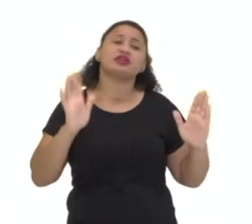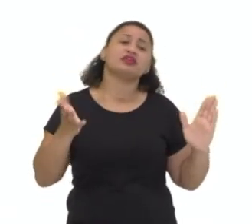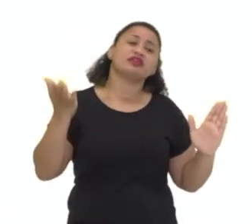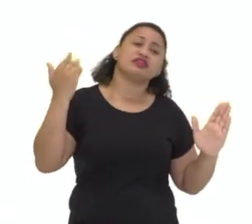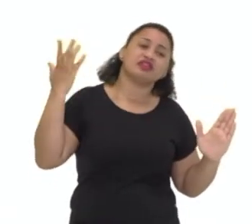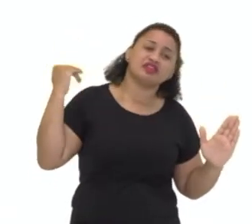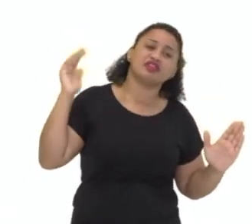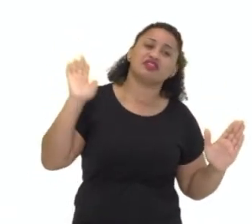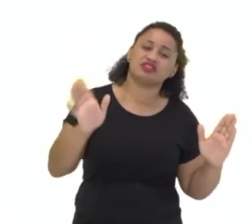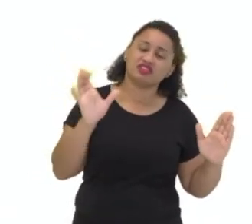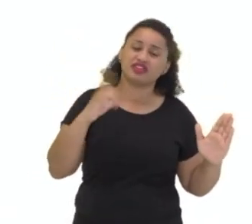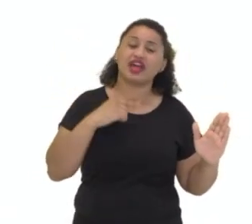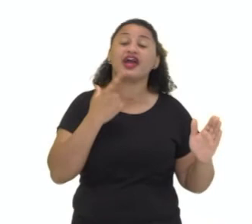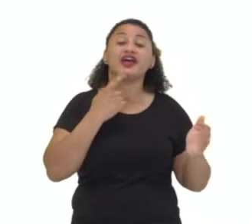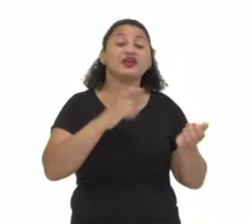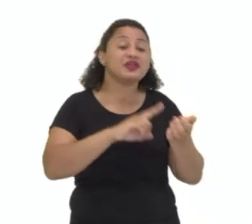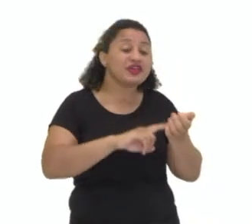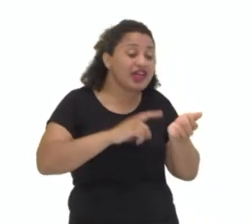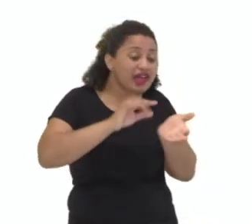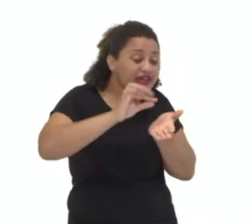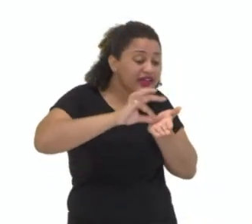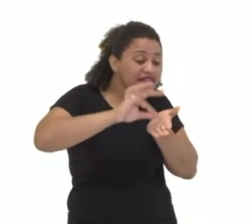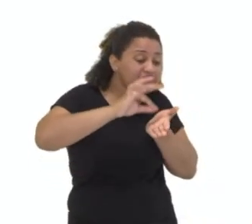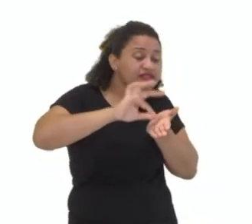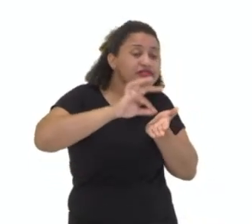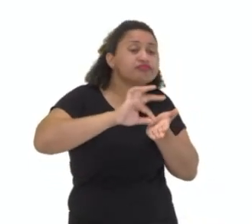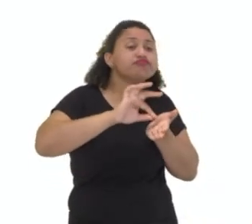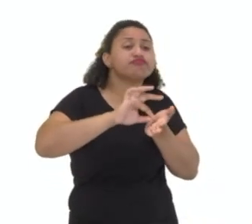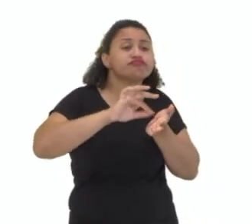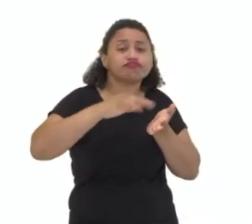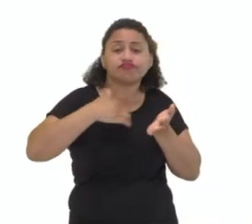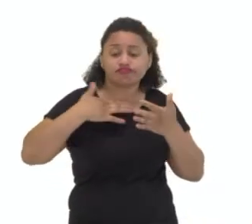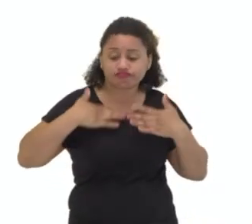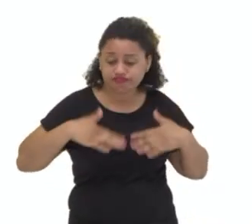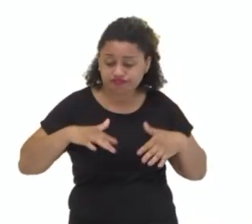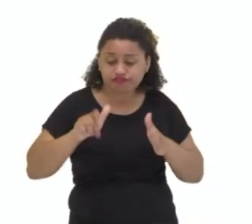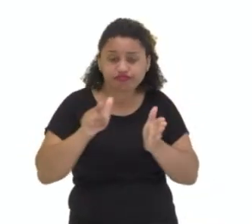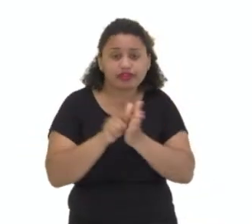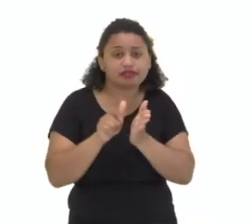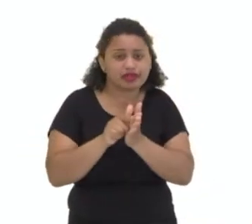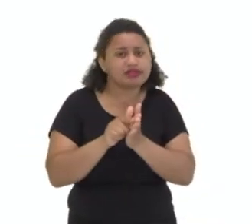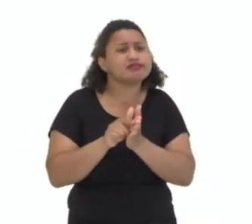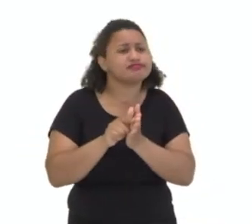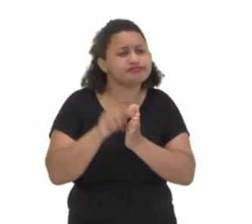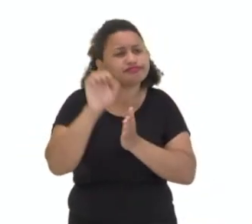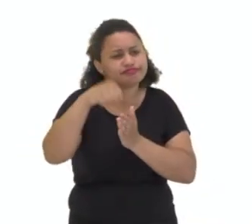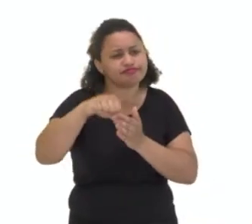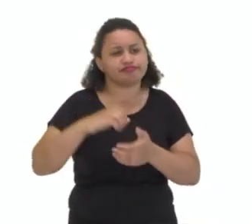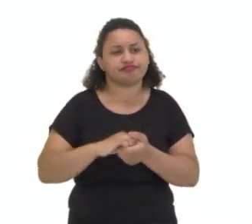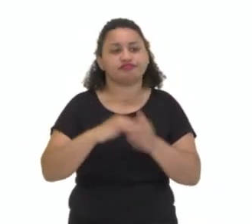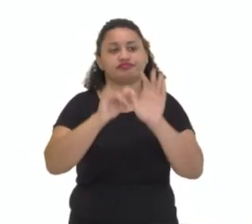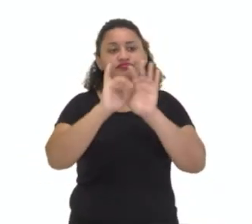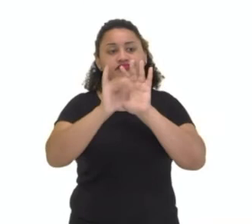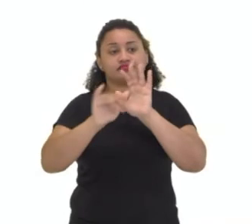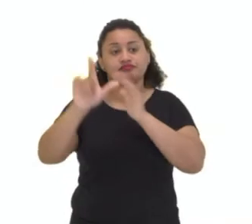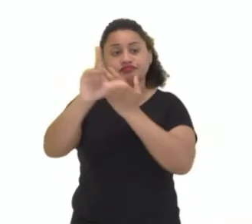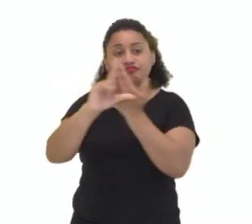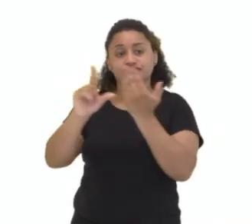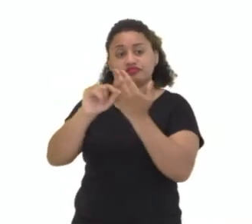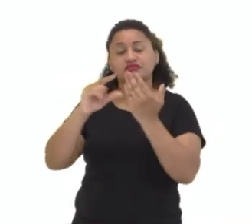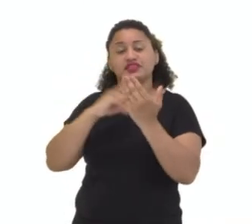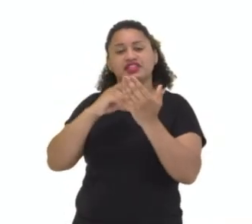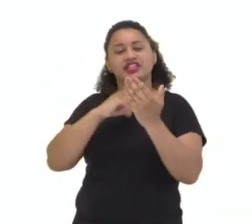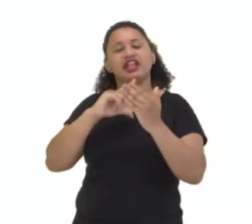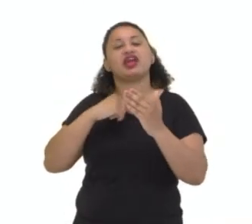sangue é tinta, a carne é papel, sim, um mundo de papel. A crônica de Raquel de Queiroz usa uma figura